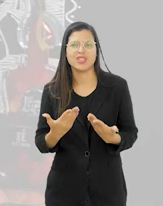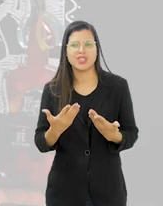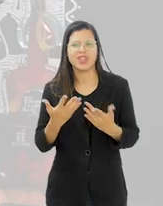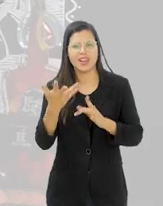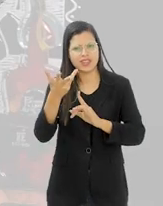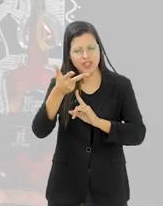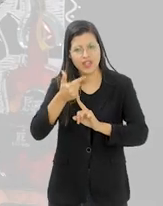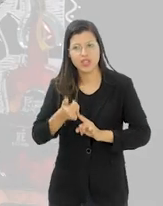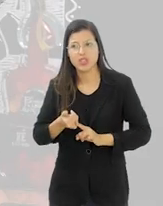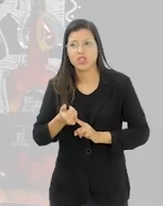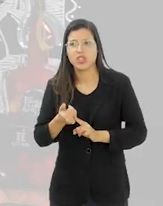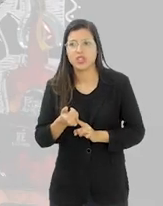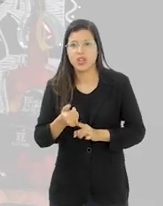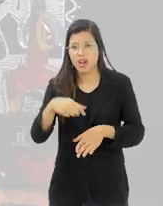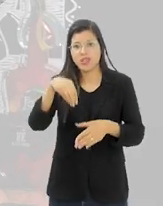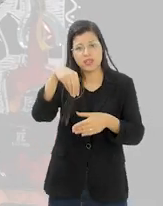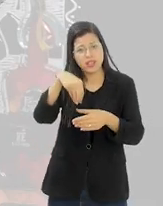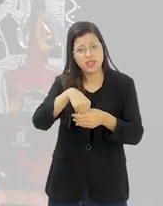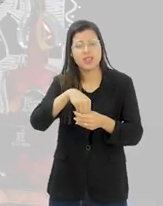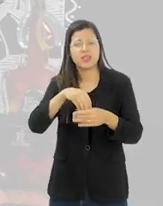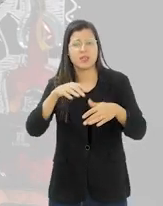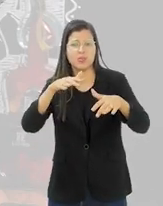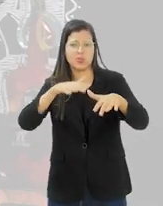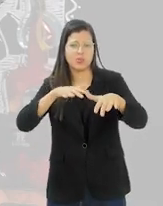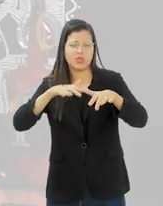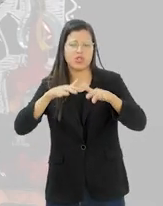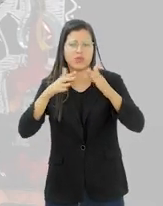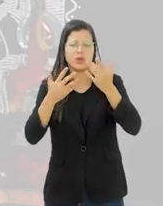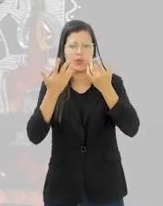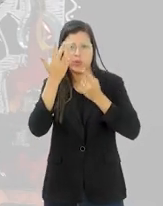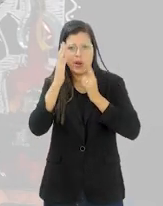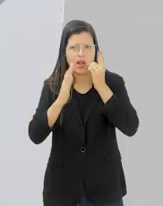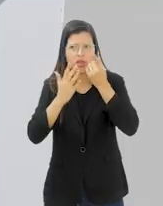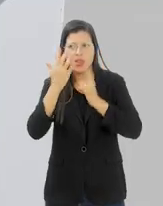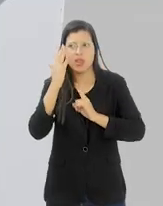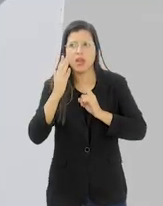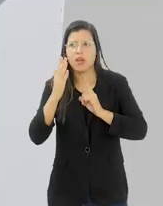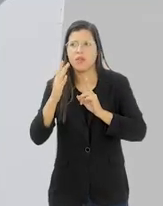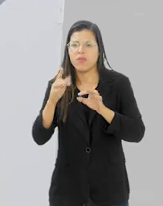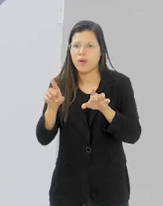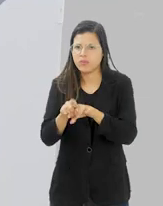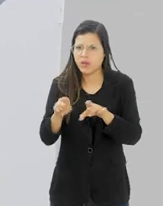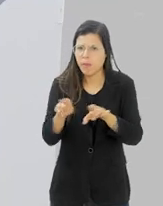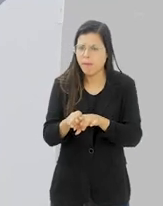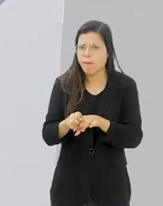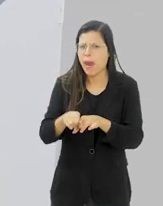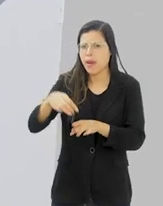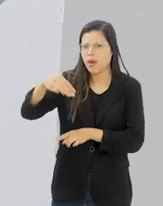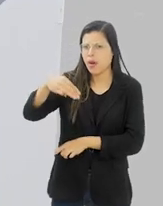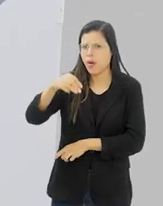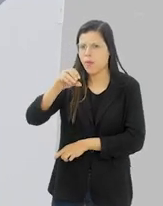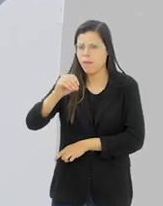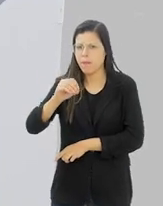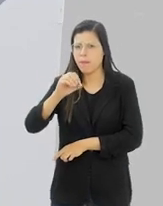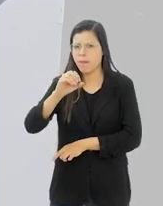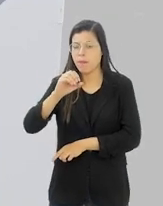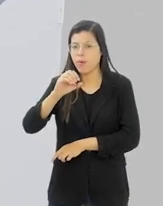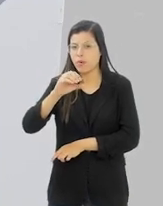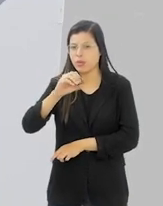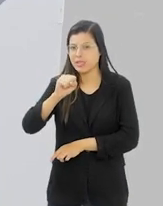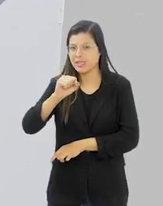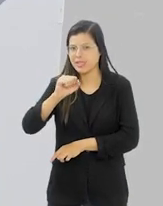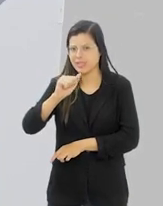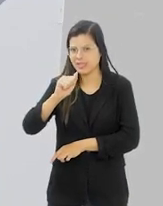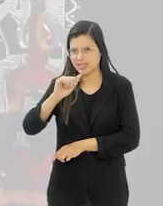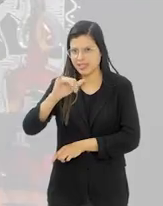arte se encaixa dentro de um desfile de carnaval. E tem o seu valor, independente do todo tamanho. Toda e qualquer arte. Até mosaico, eu já trabalhei com casos